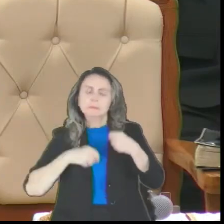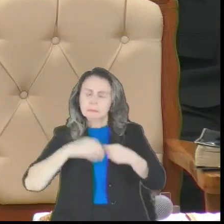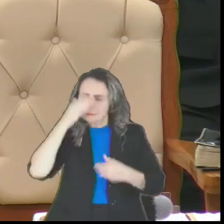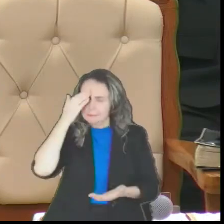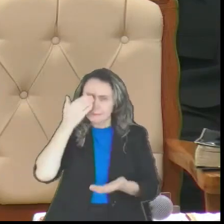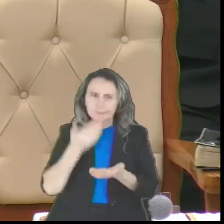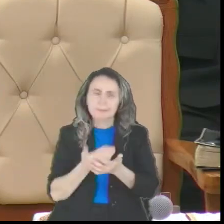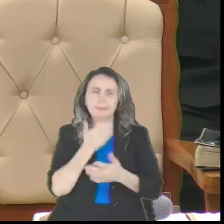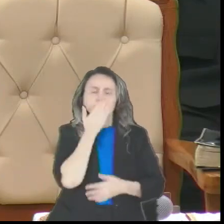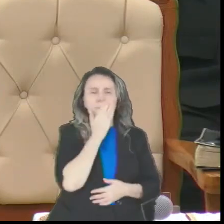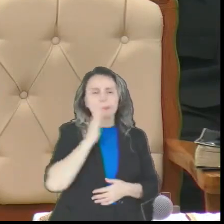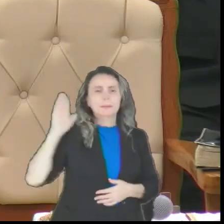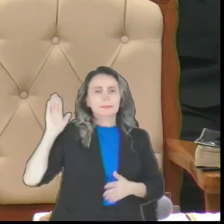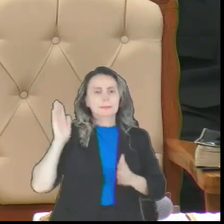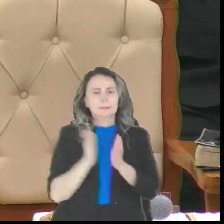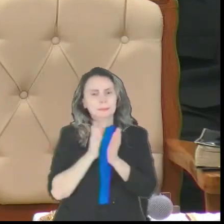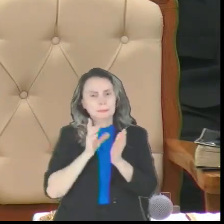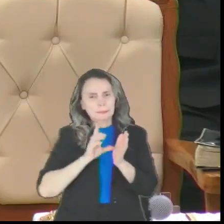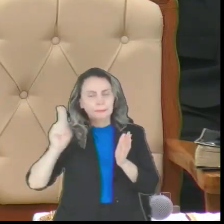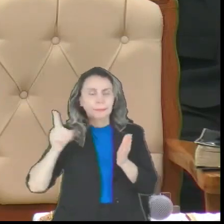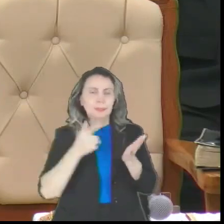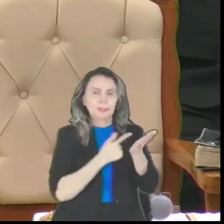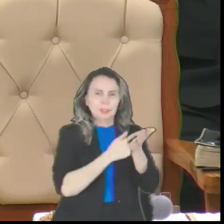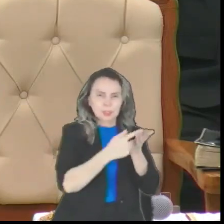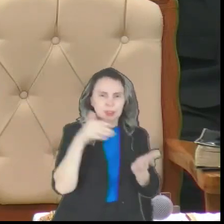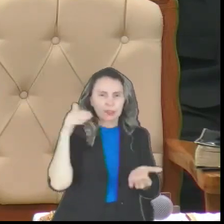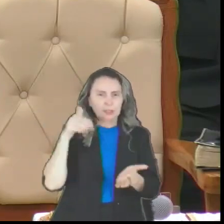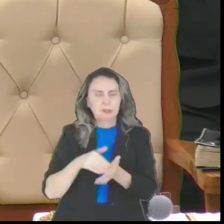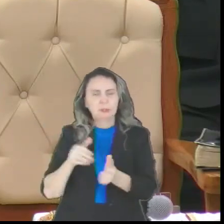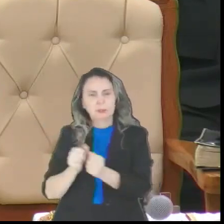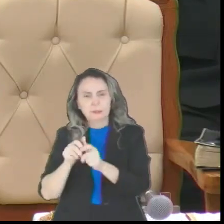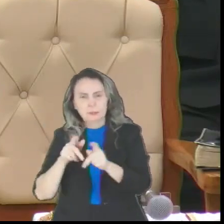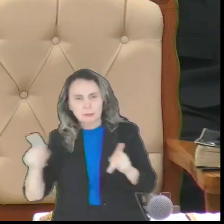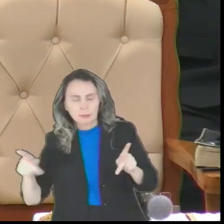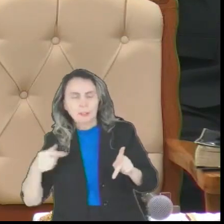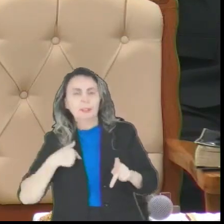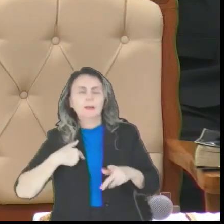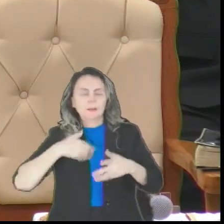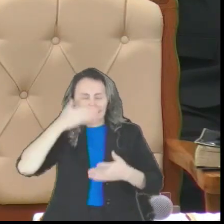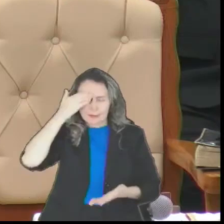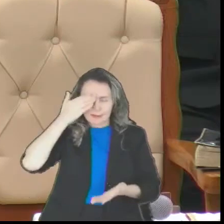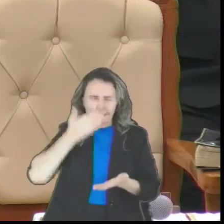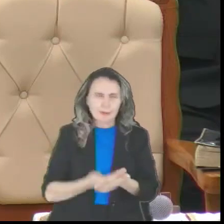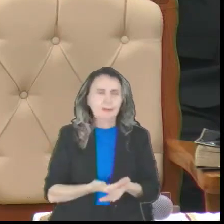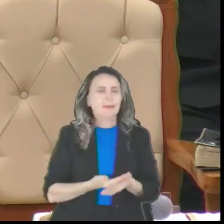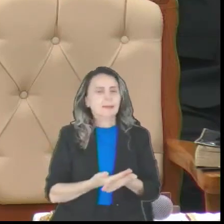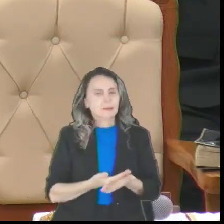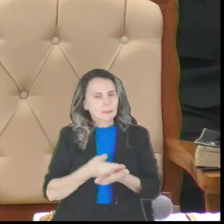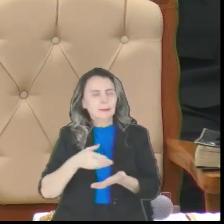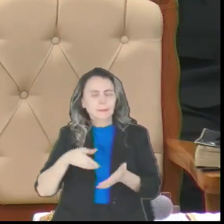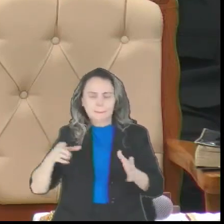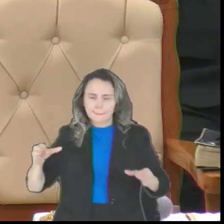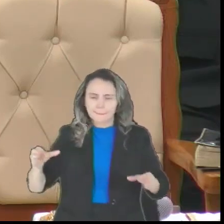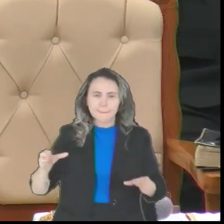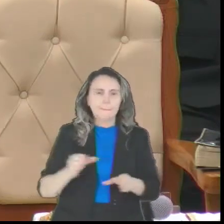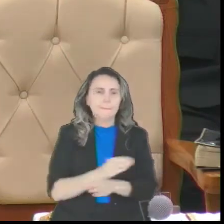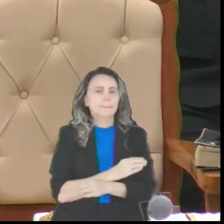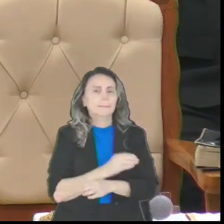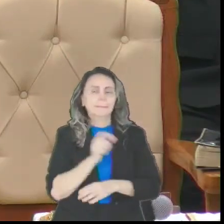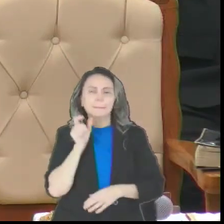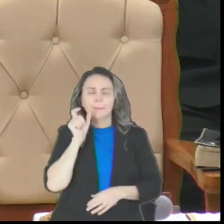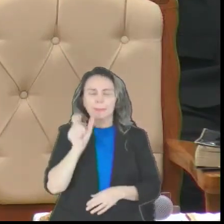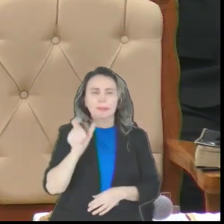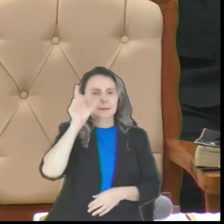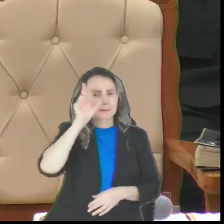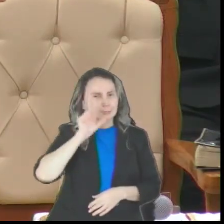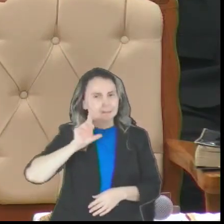Bíblia, nós temos que acreditar na Bíblia de Gênesis e Apocalipse. Eu tenho que ter certeza que ela é plenária, revelada verbalmente. Tudo que tem na